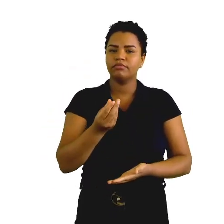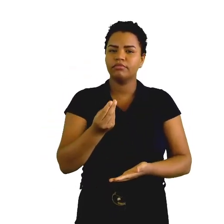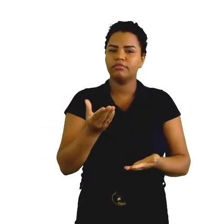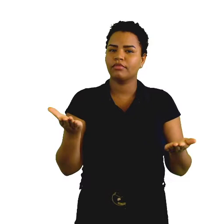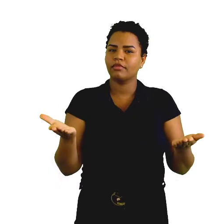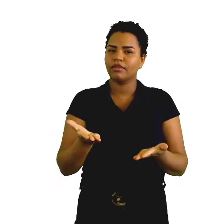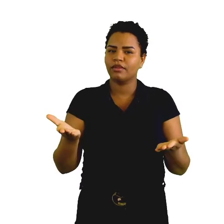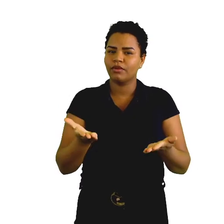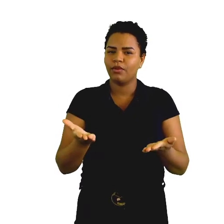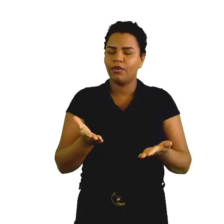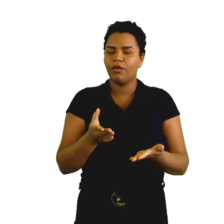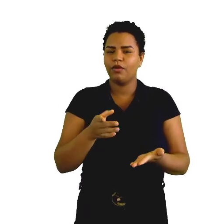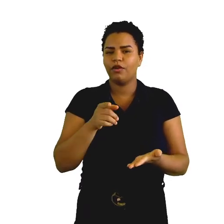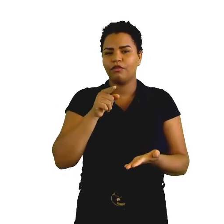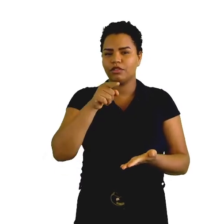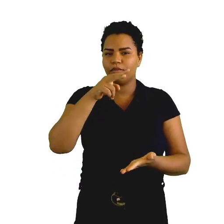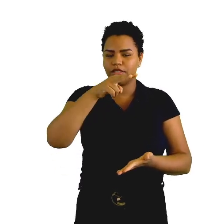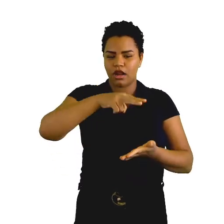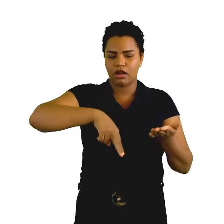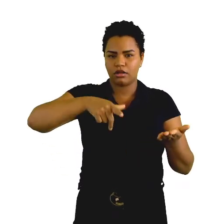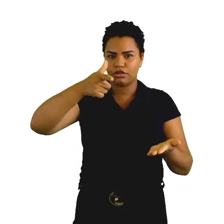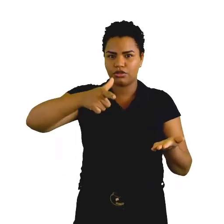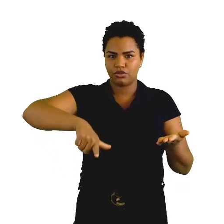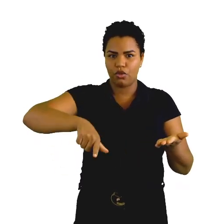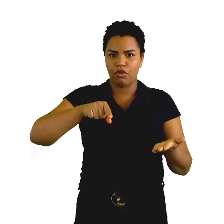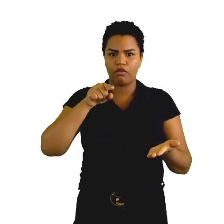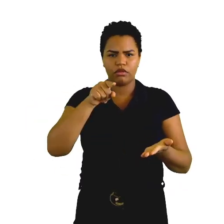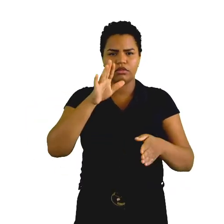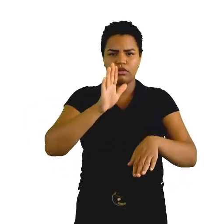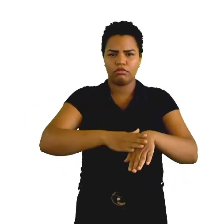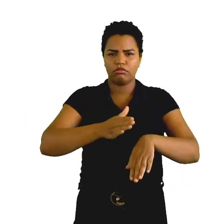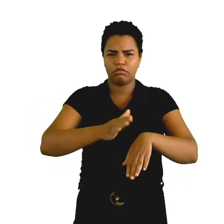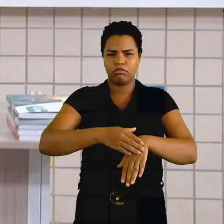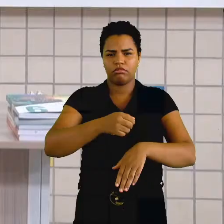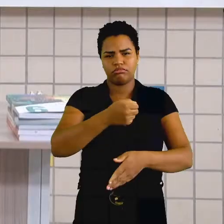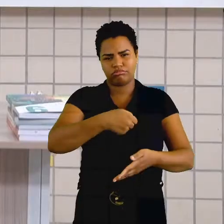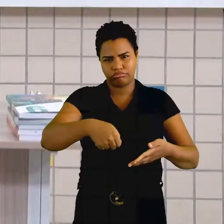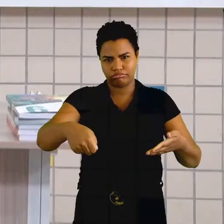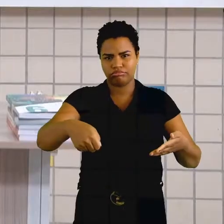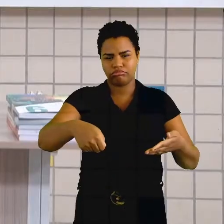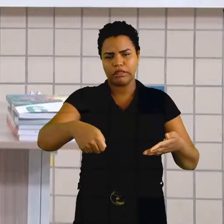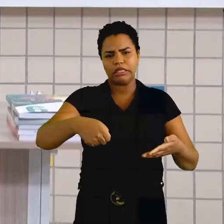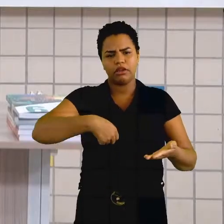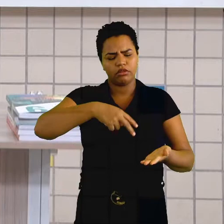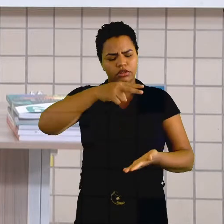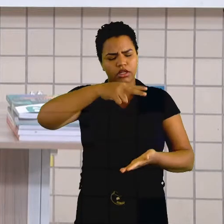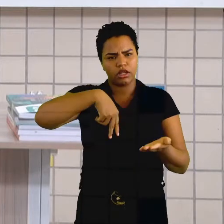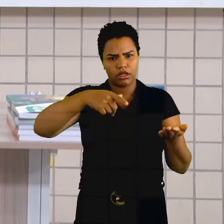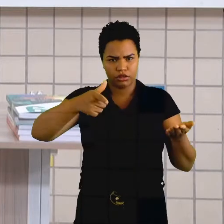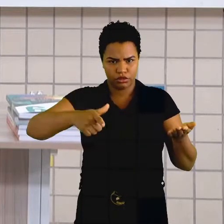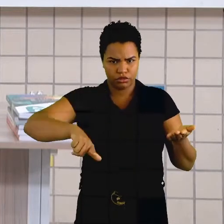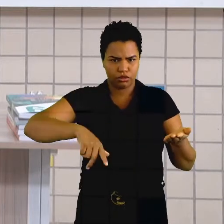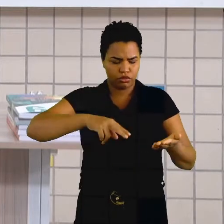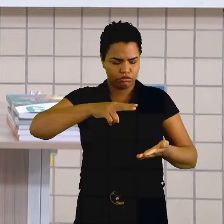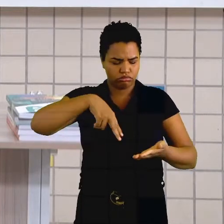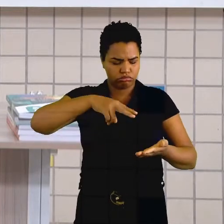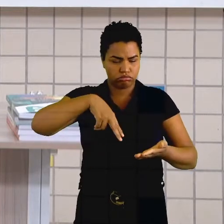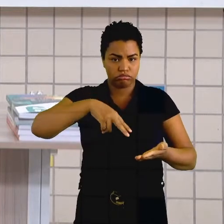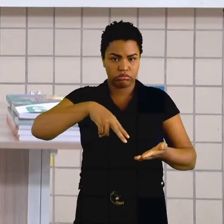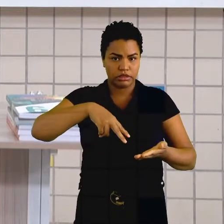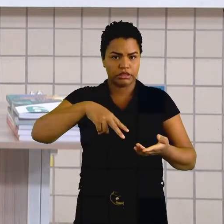você reler o que você escreveu. No momento dessa releitura, você vai perceber o que você